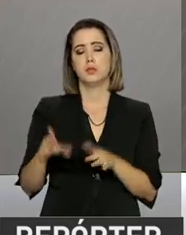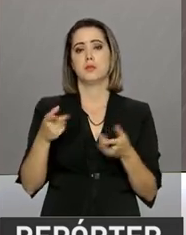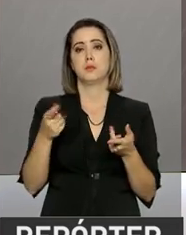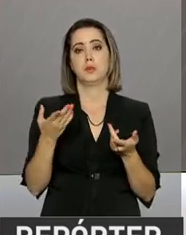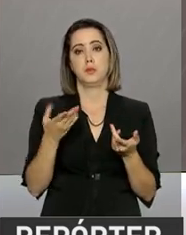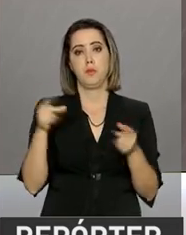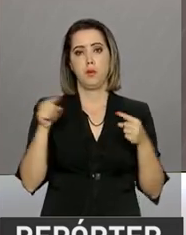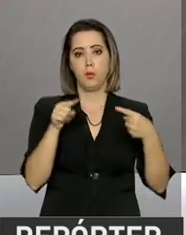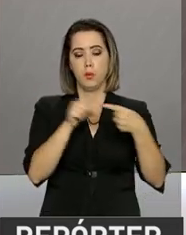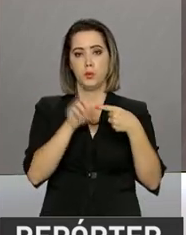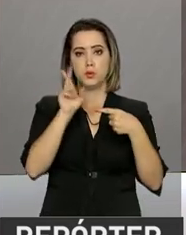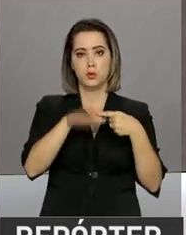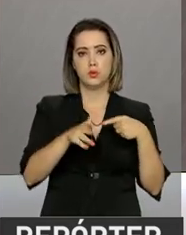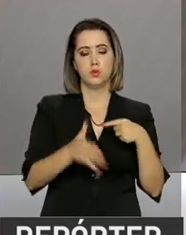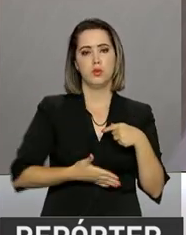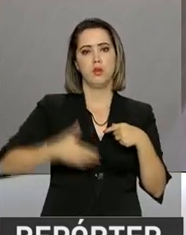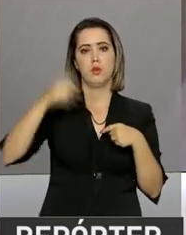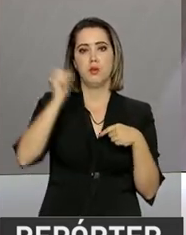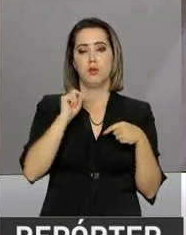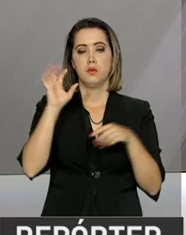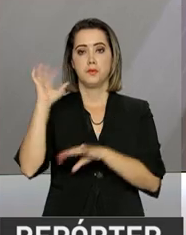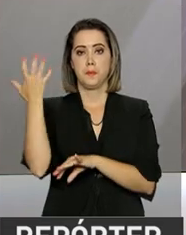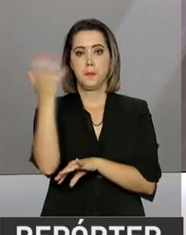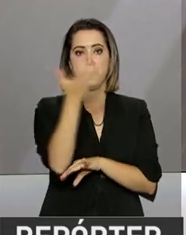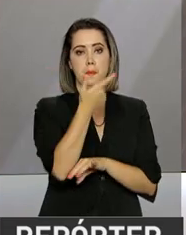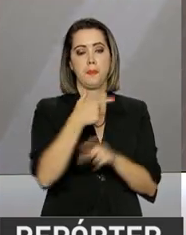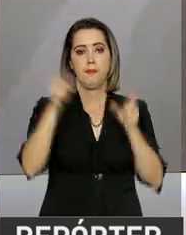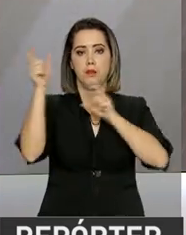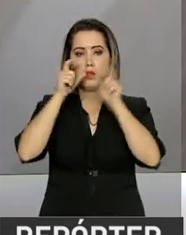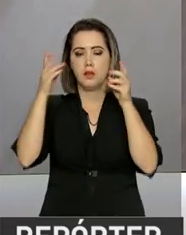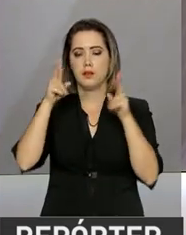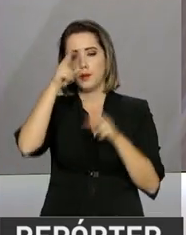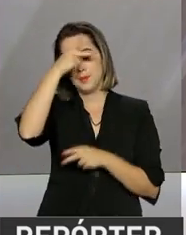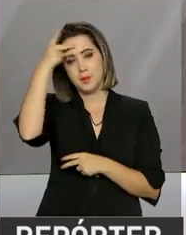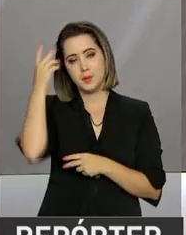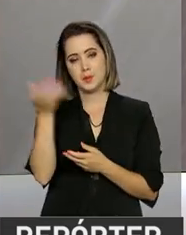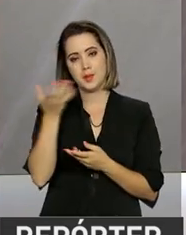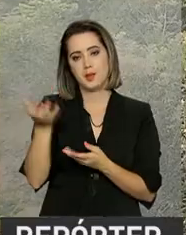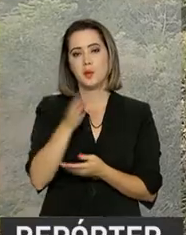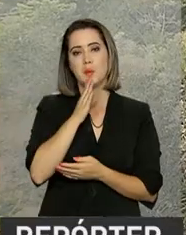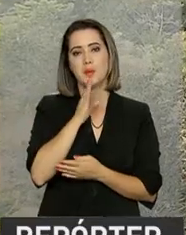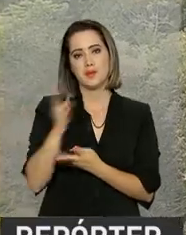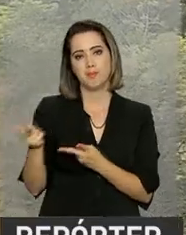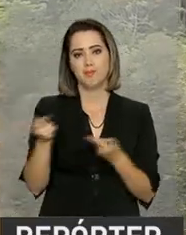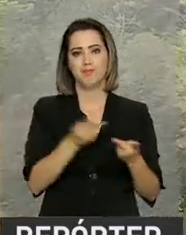Mendes. A meta é melhorar a estrutura dos parques e atrair mais